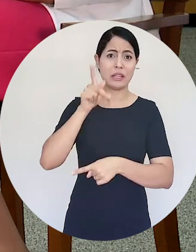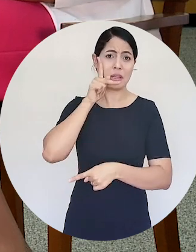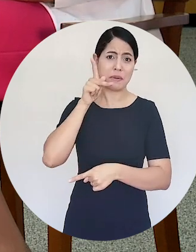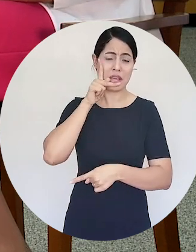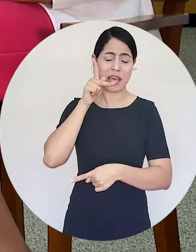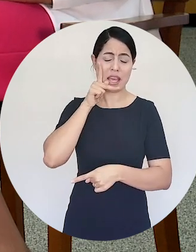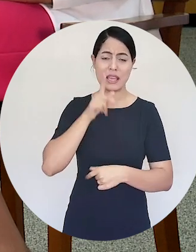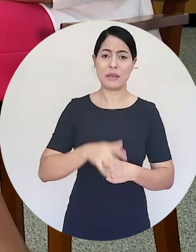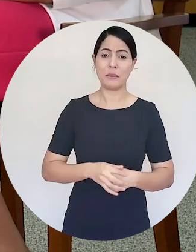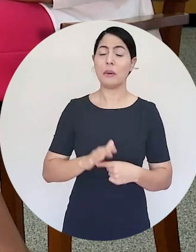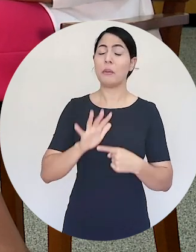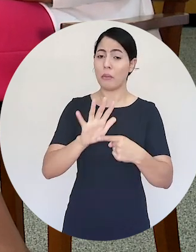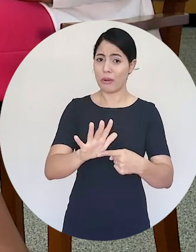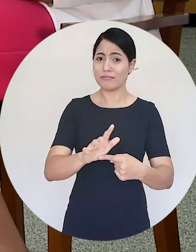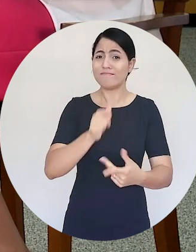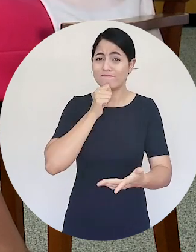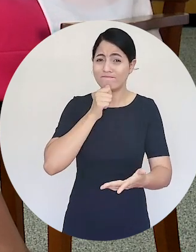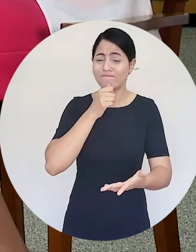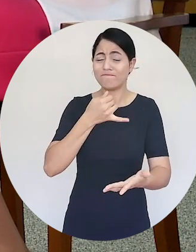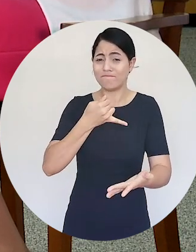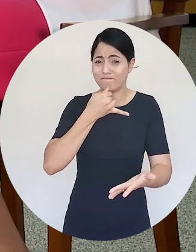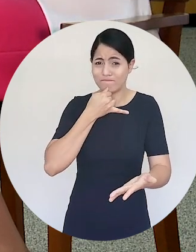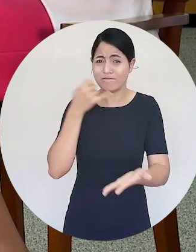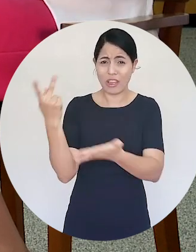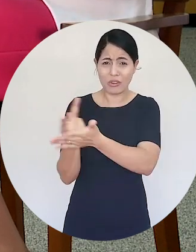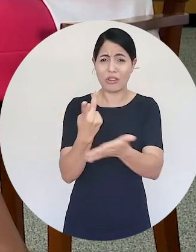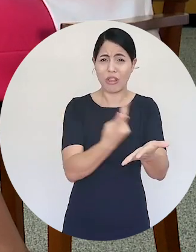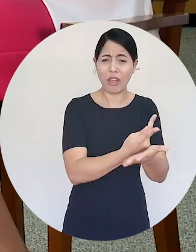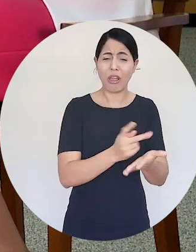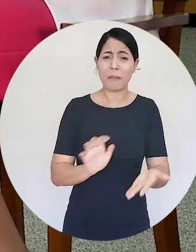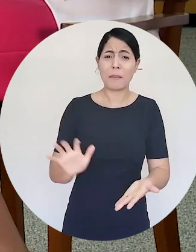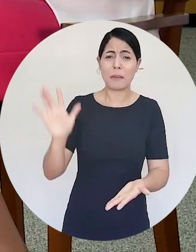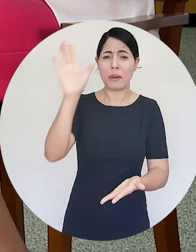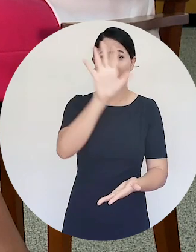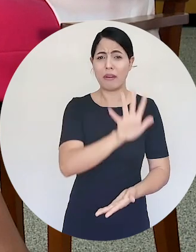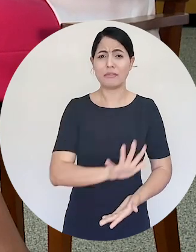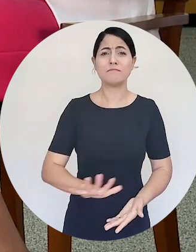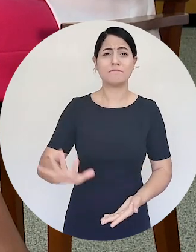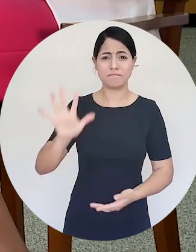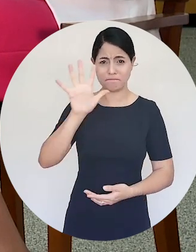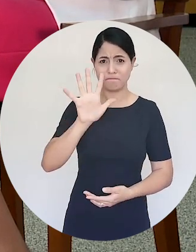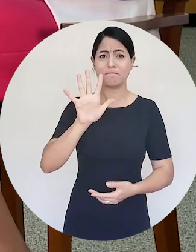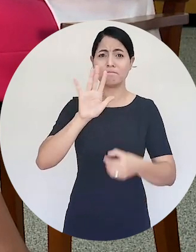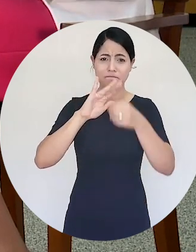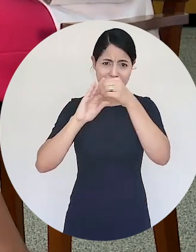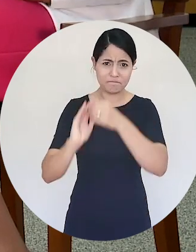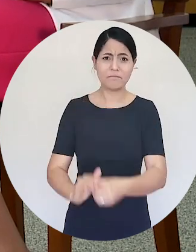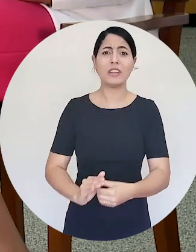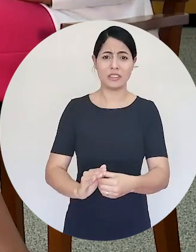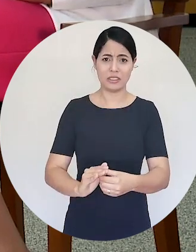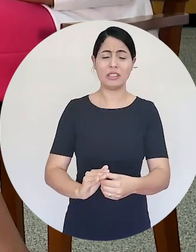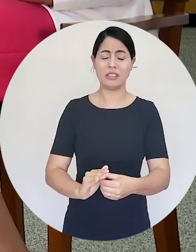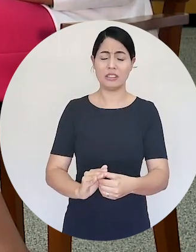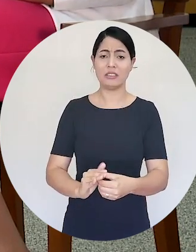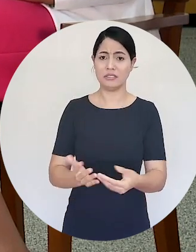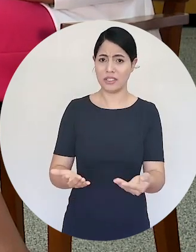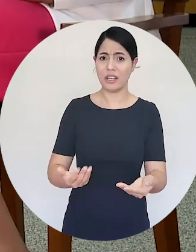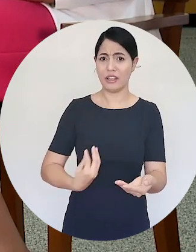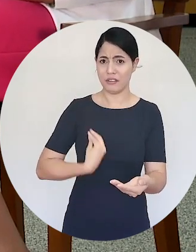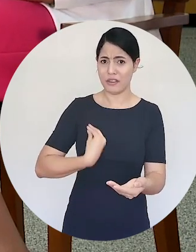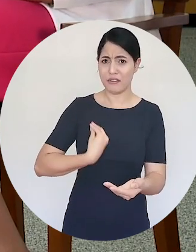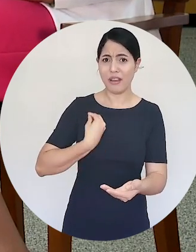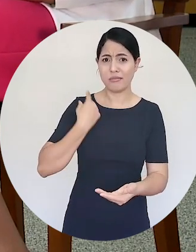Paraíba reforça que esta violação ainda ocorre em todos os lugares do Brasil e também traz à tona